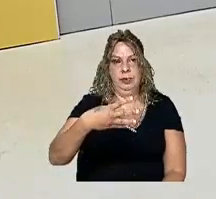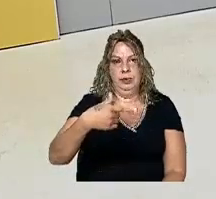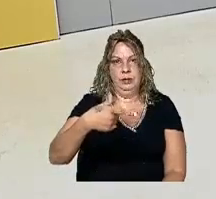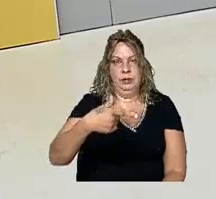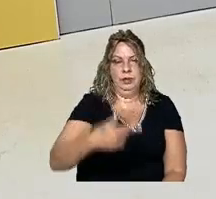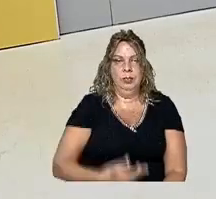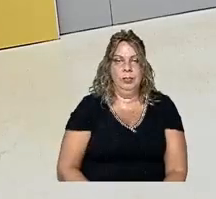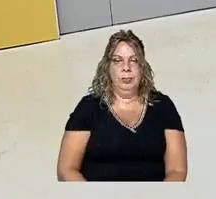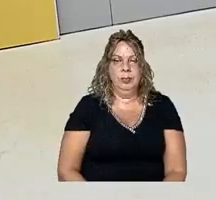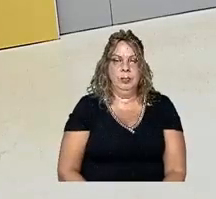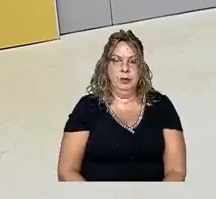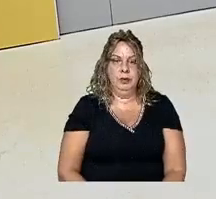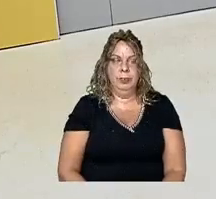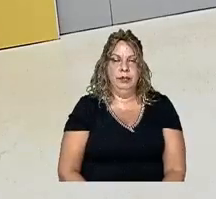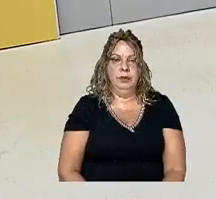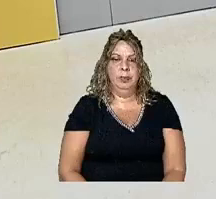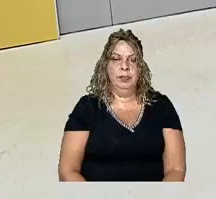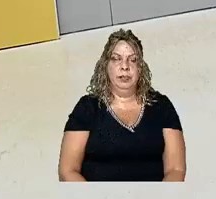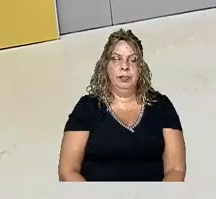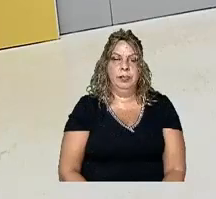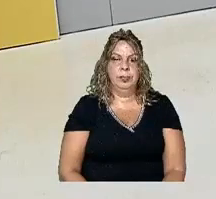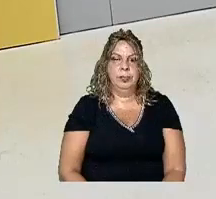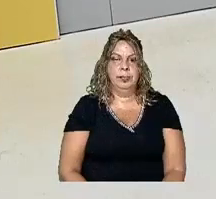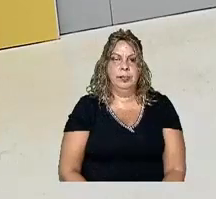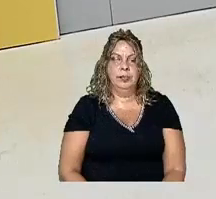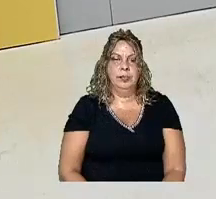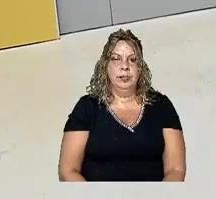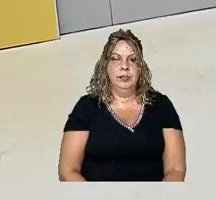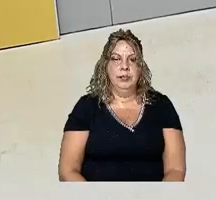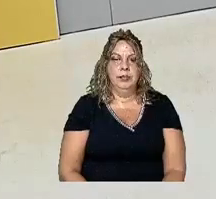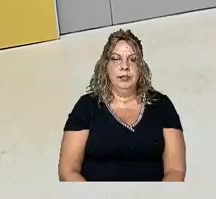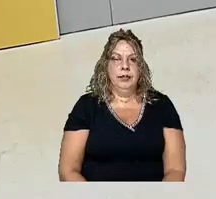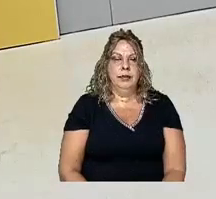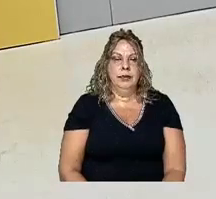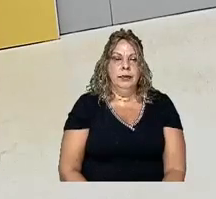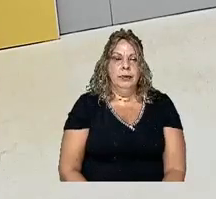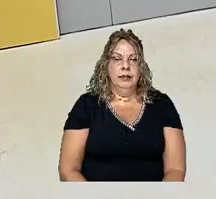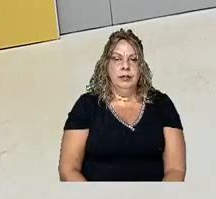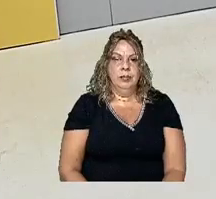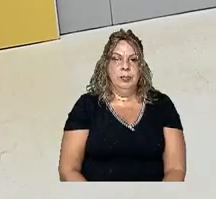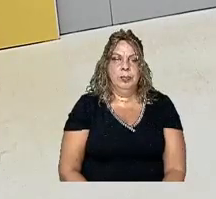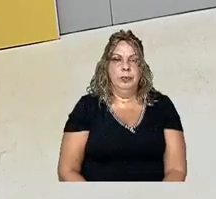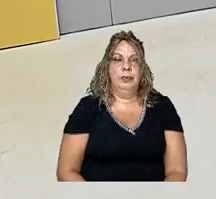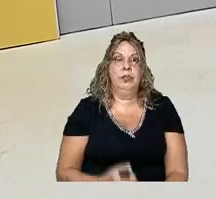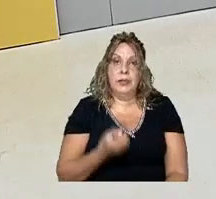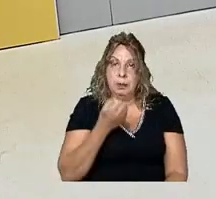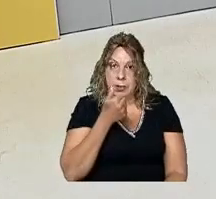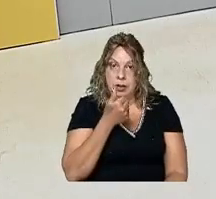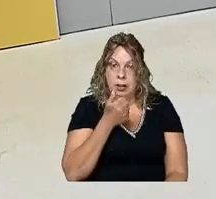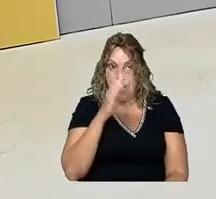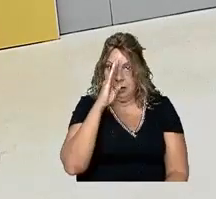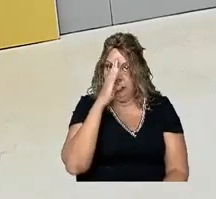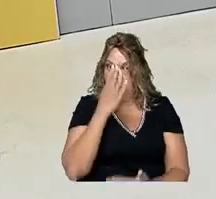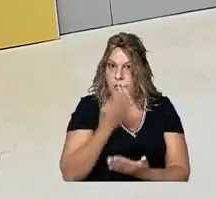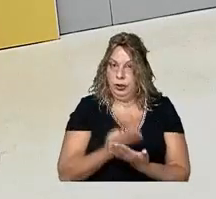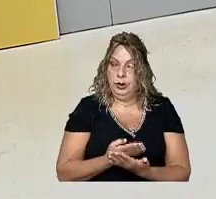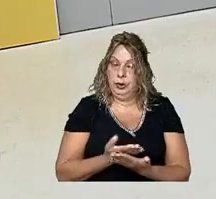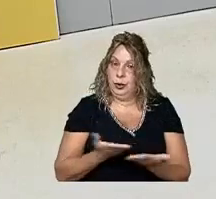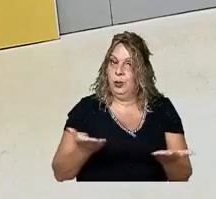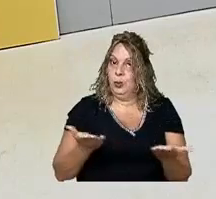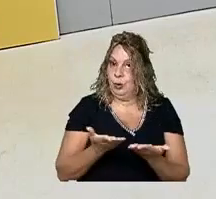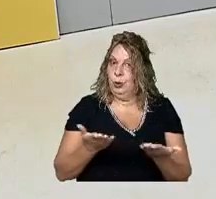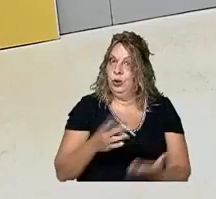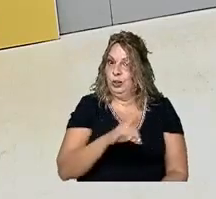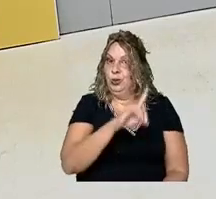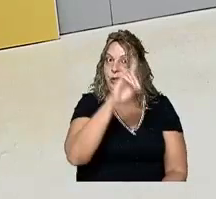42. Tá indo bem? Ótimo, então tô junto contigo. Acredita que é hoje o dia, hein? Número 8,